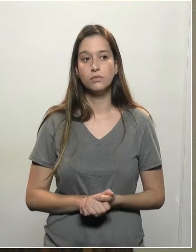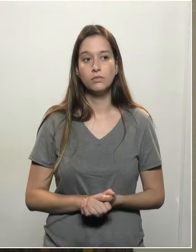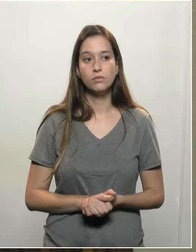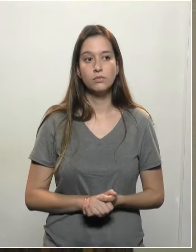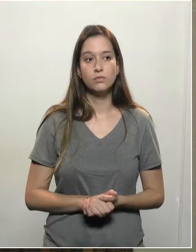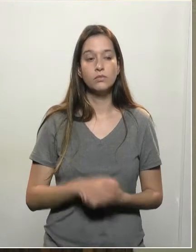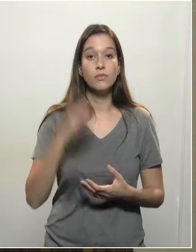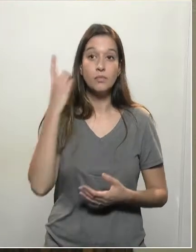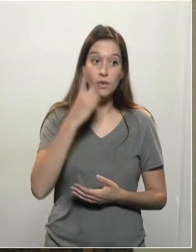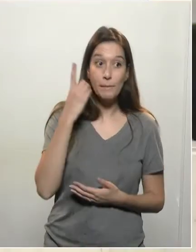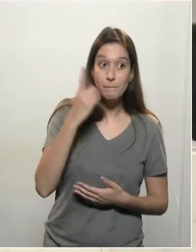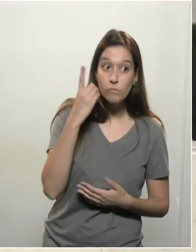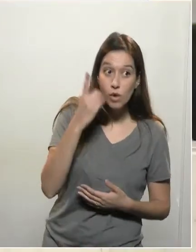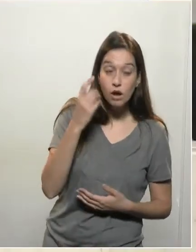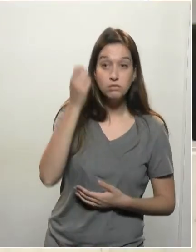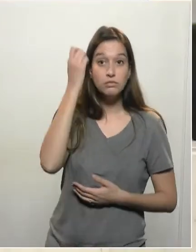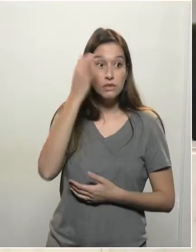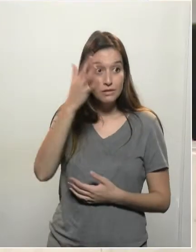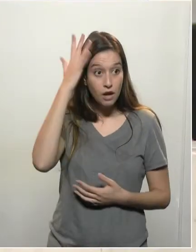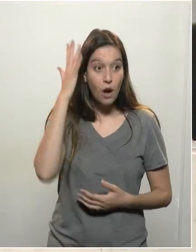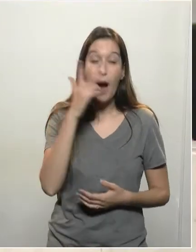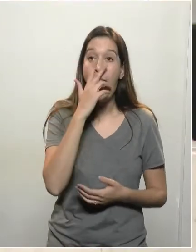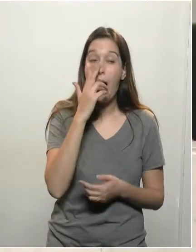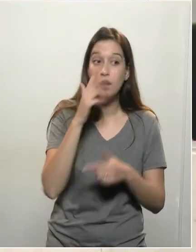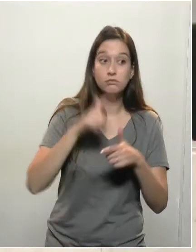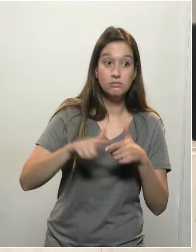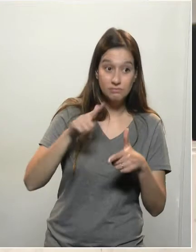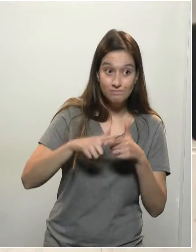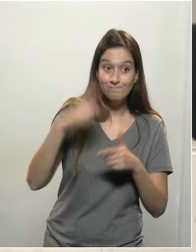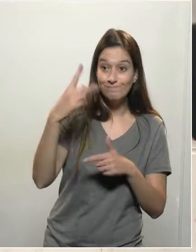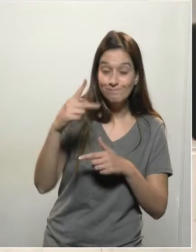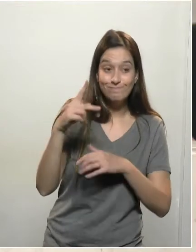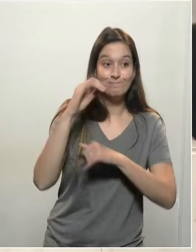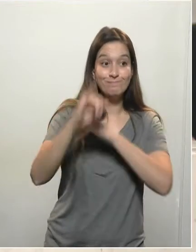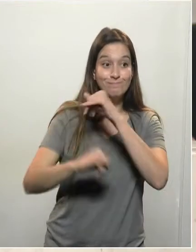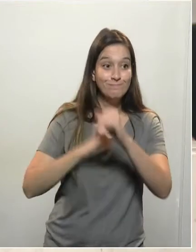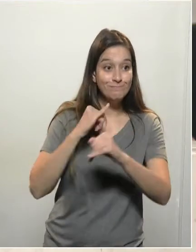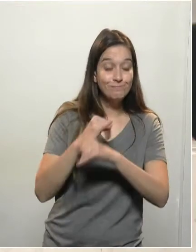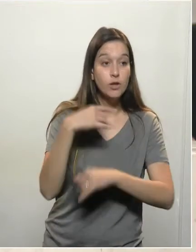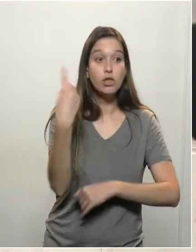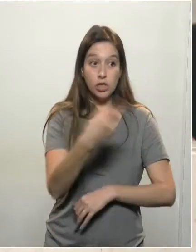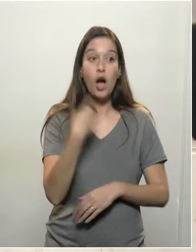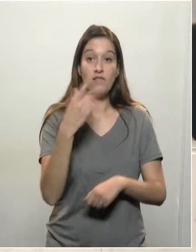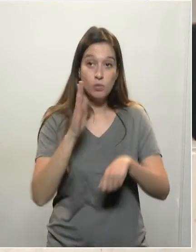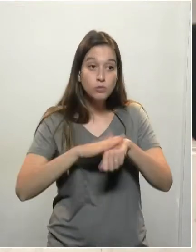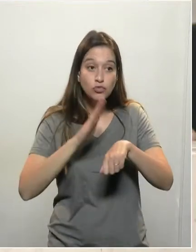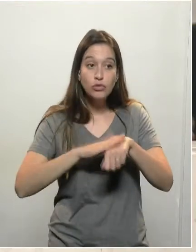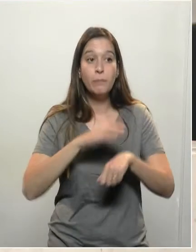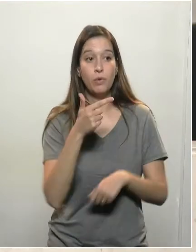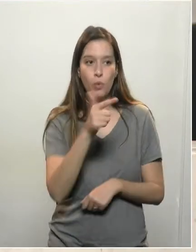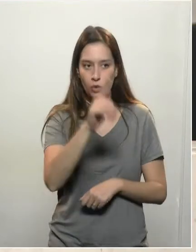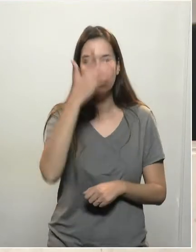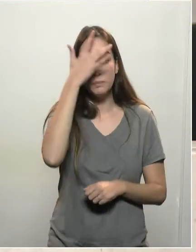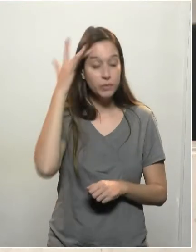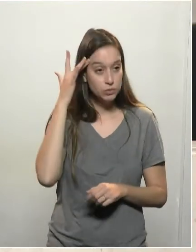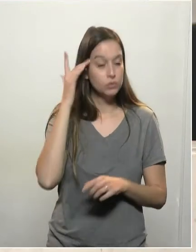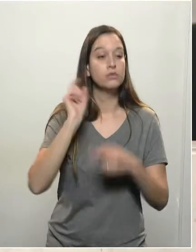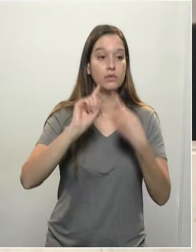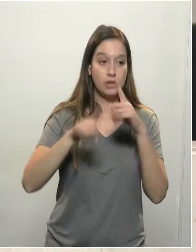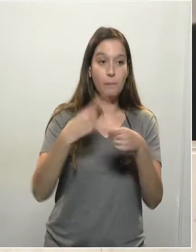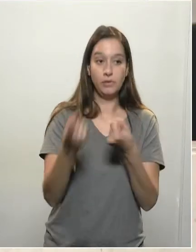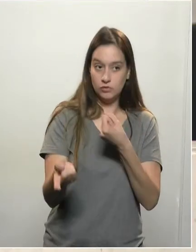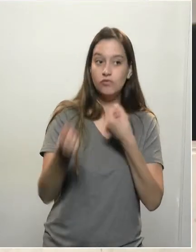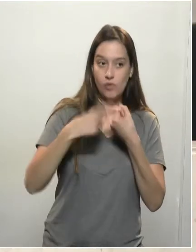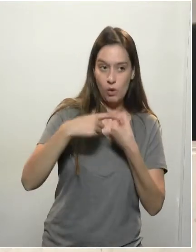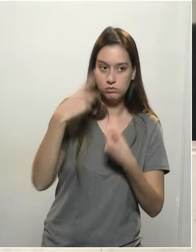deputado Tadeu deve estar com problema no seu equipamento. Nós vamos passar para o próximo orador, depois a gente estabelece os dois